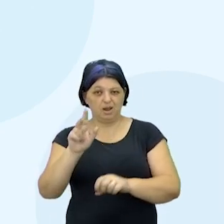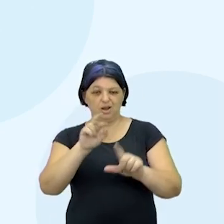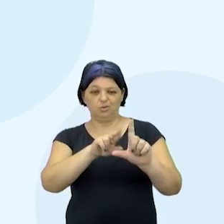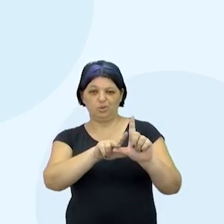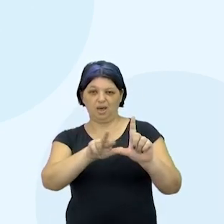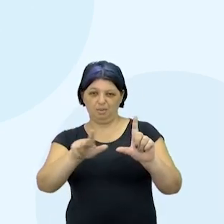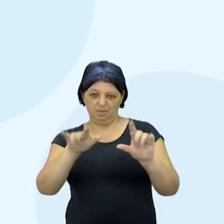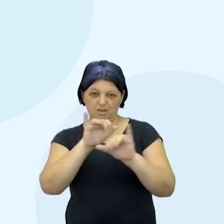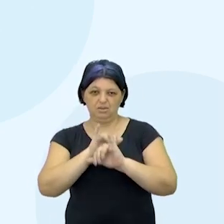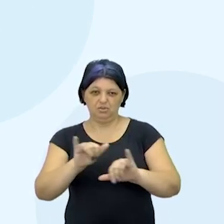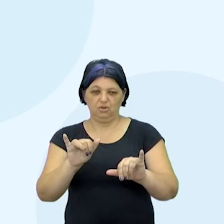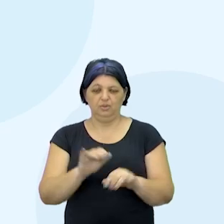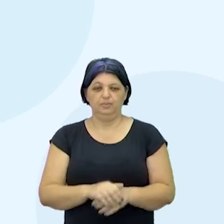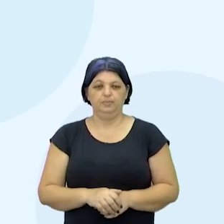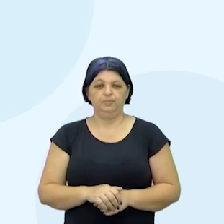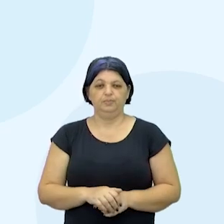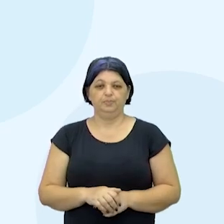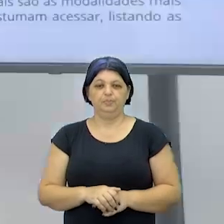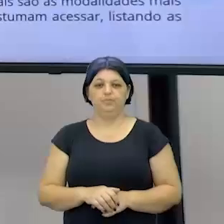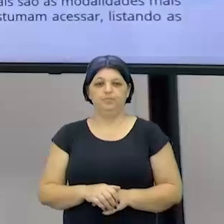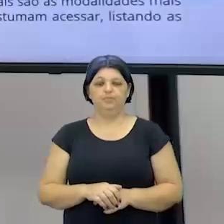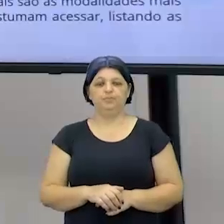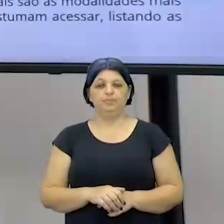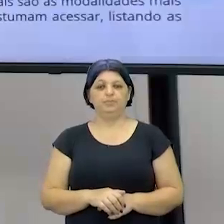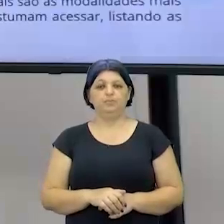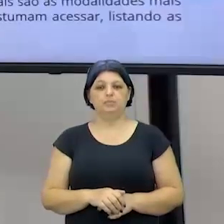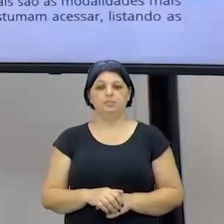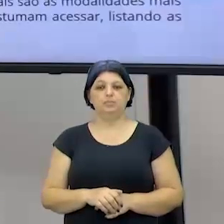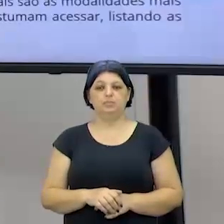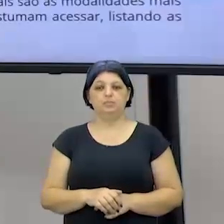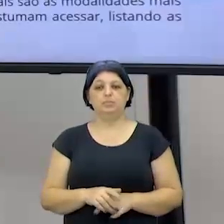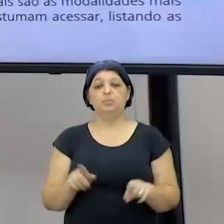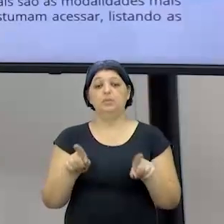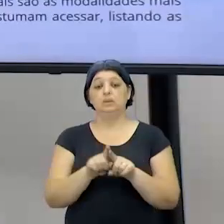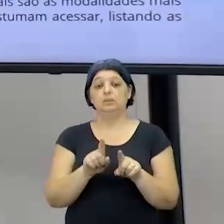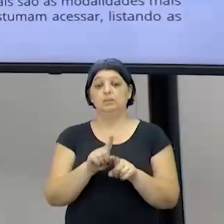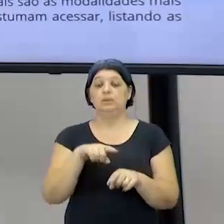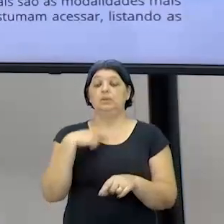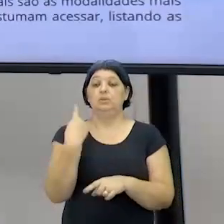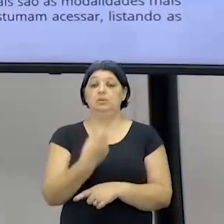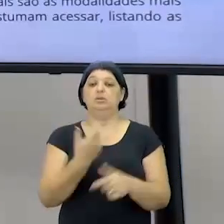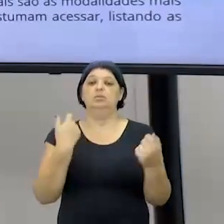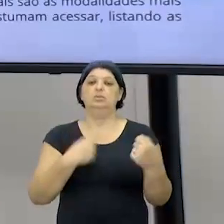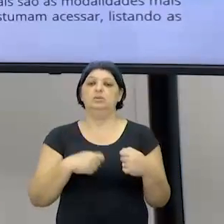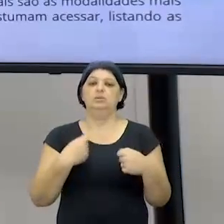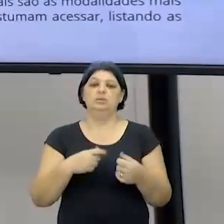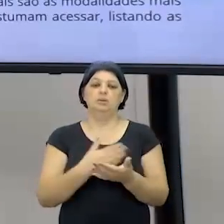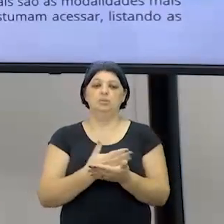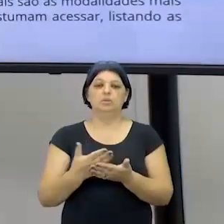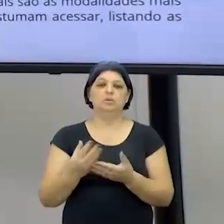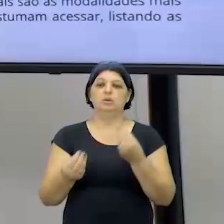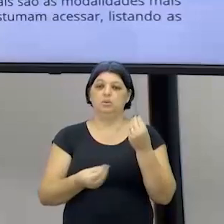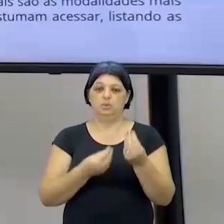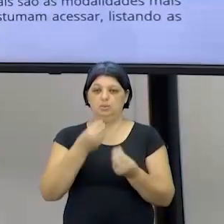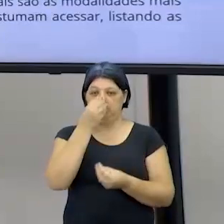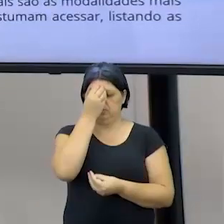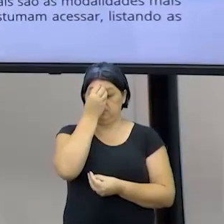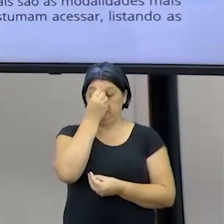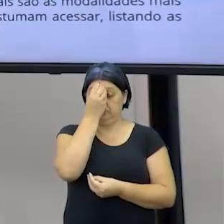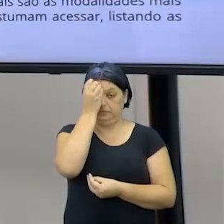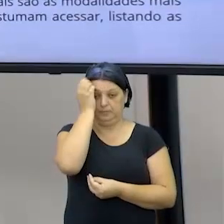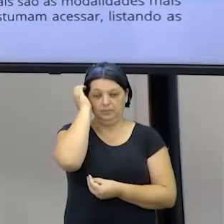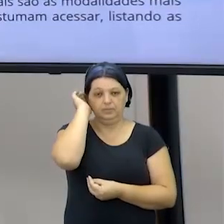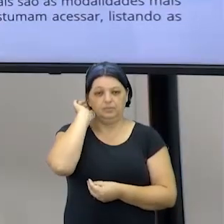científica? Porque nós temos que partir de algo que já